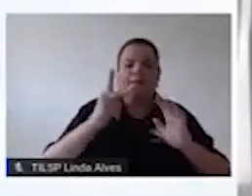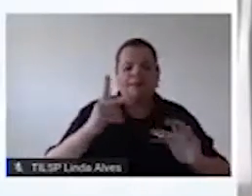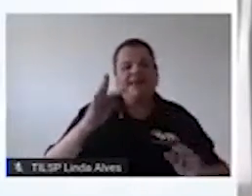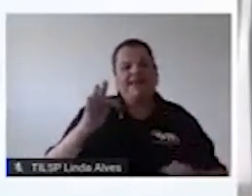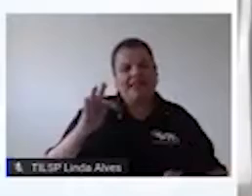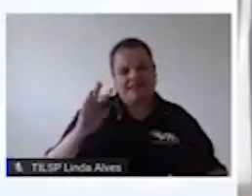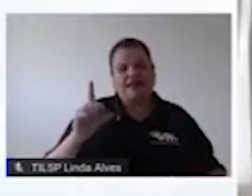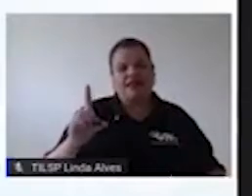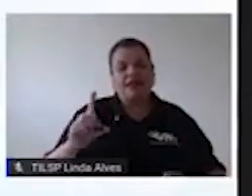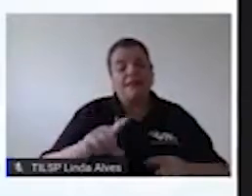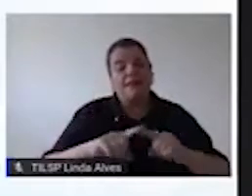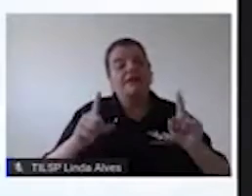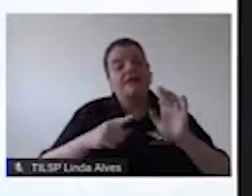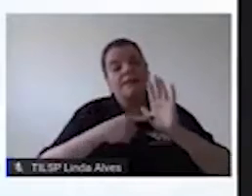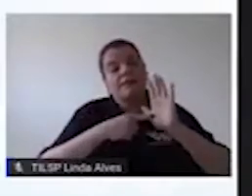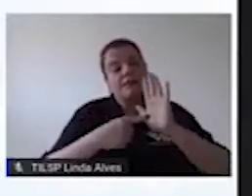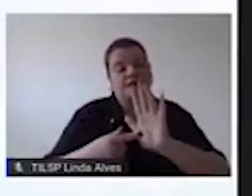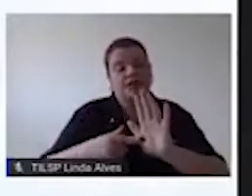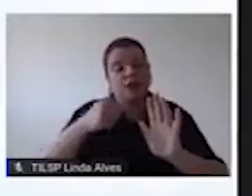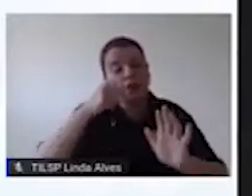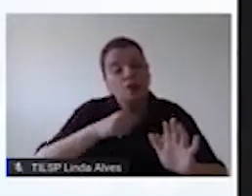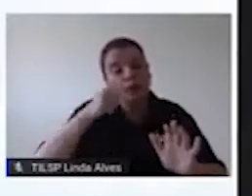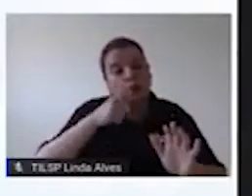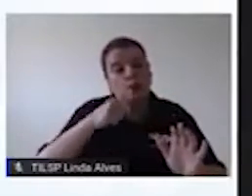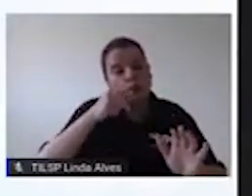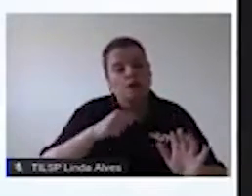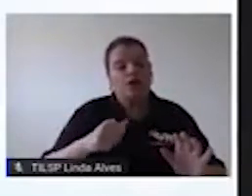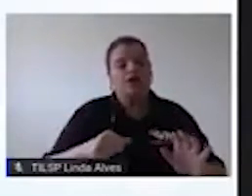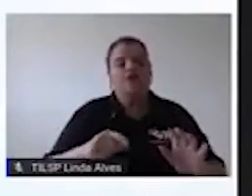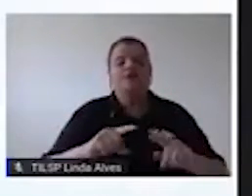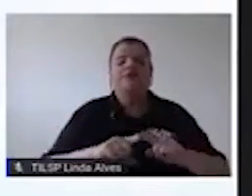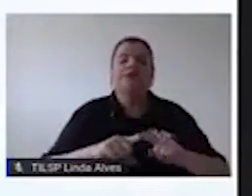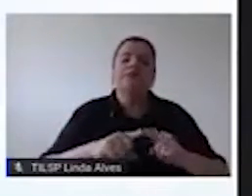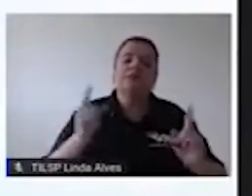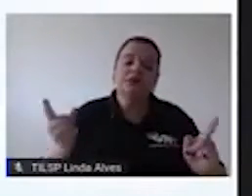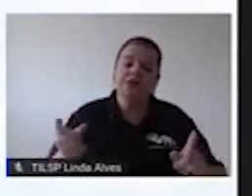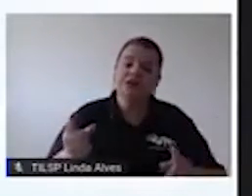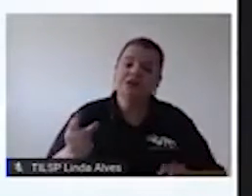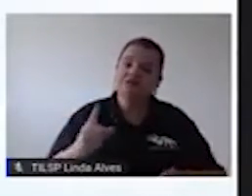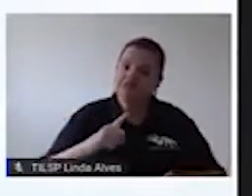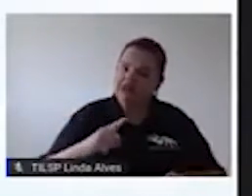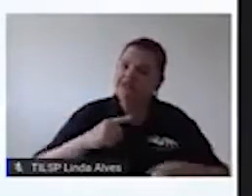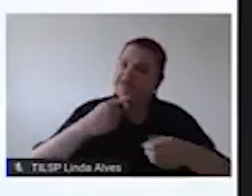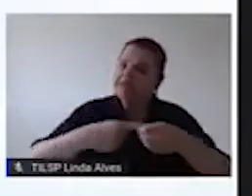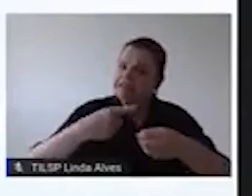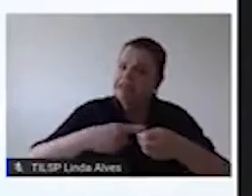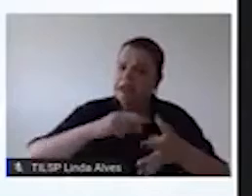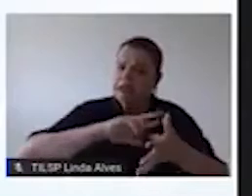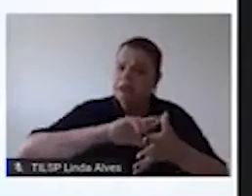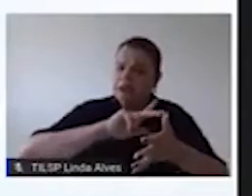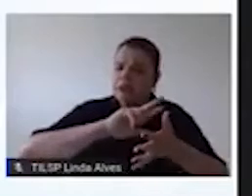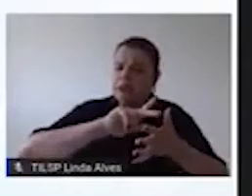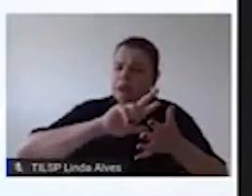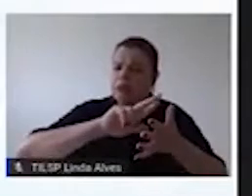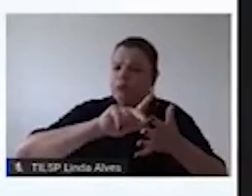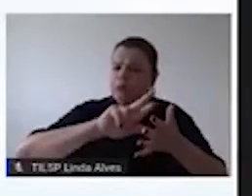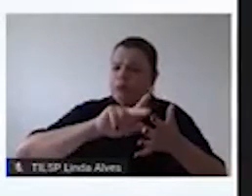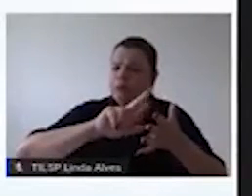De das gênero, mulheres, né? sim. De gênero. Então, mas muitas cidades, e aí você estava até me comentando,